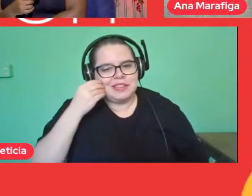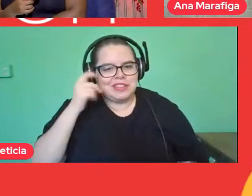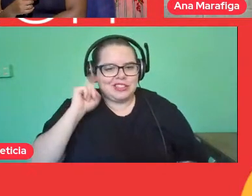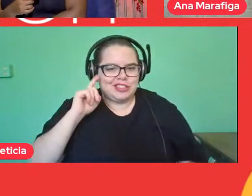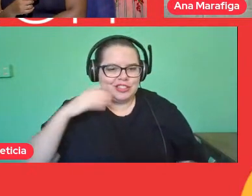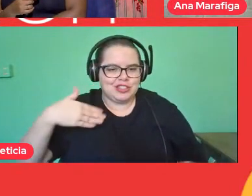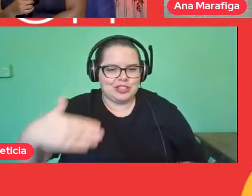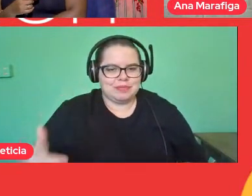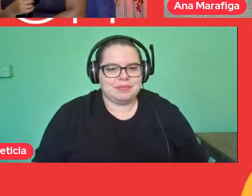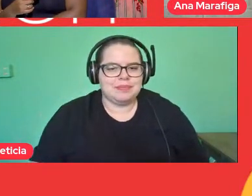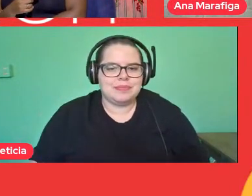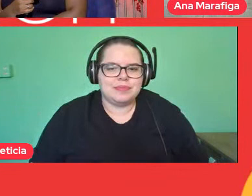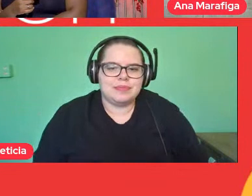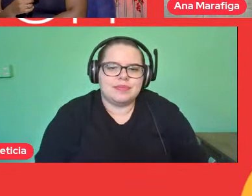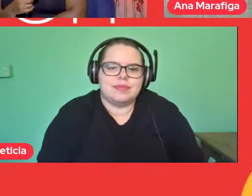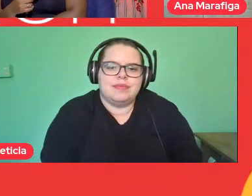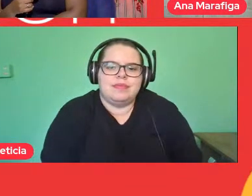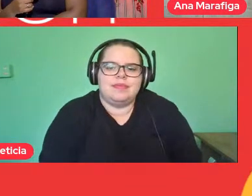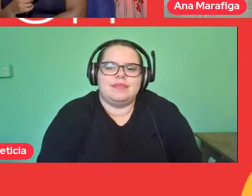dia.